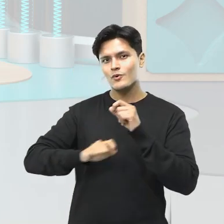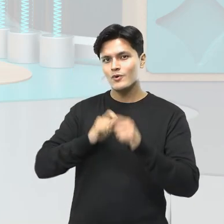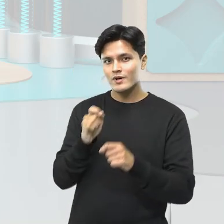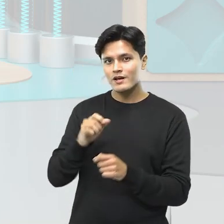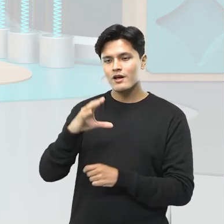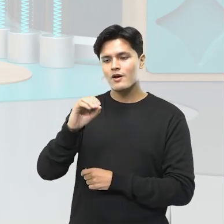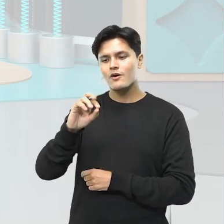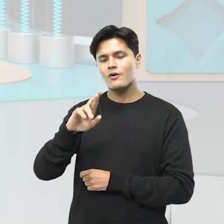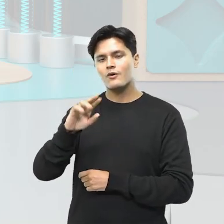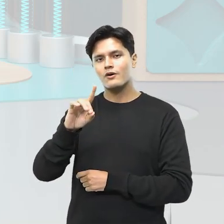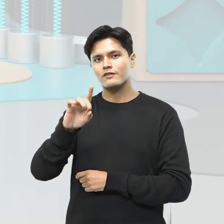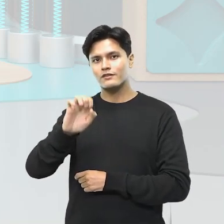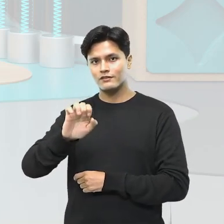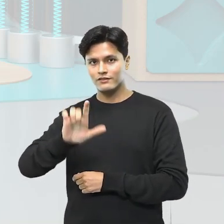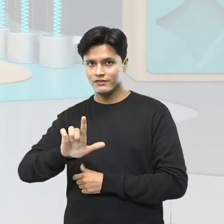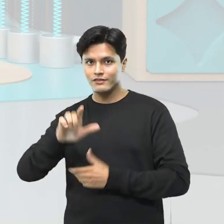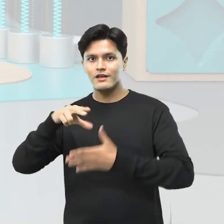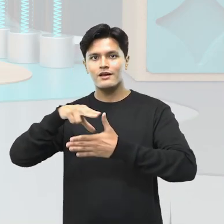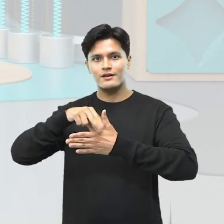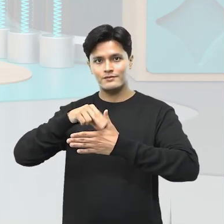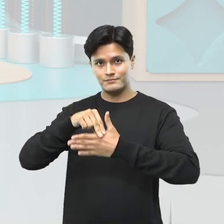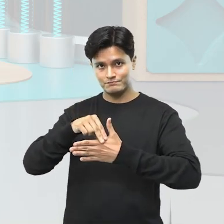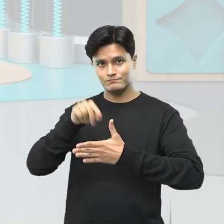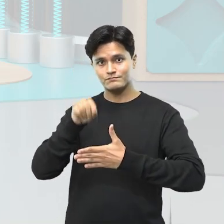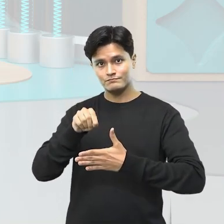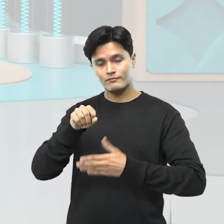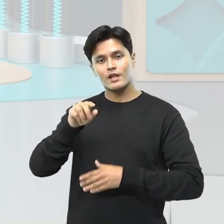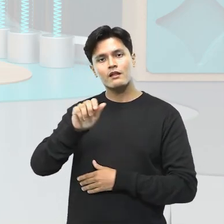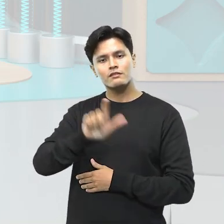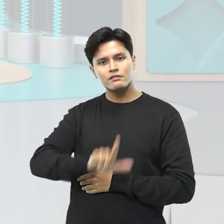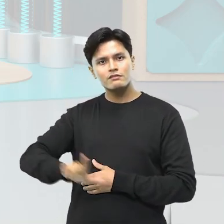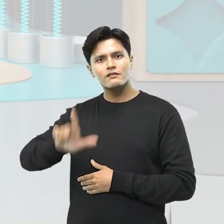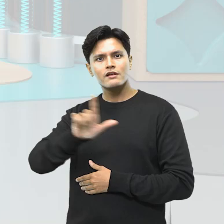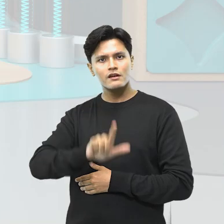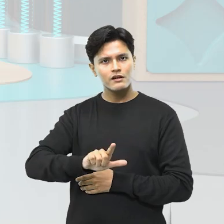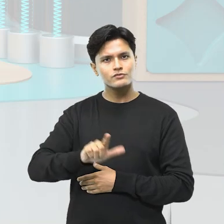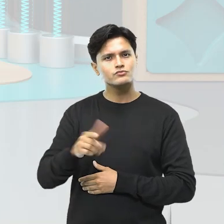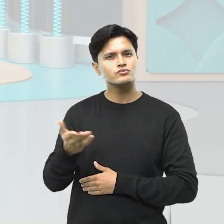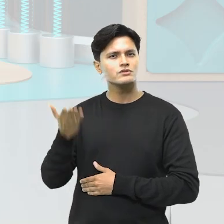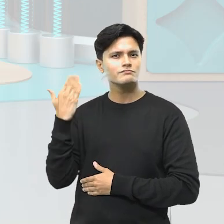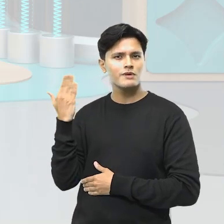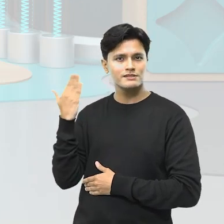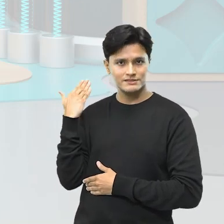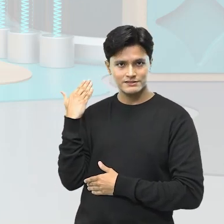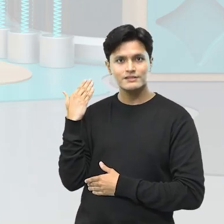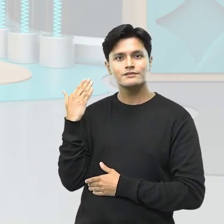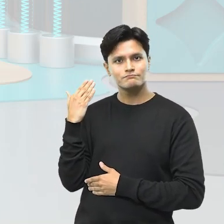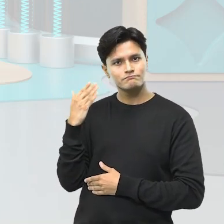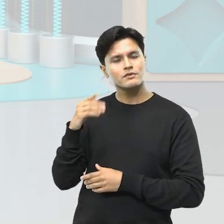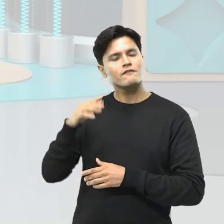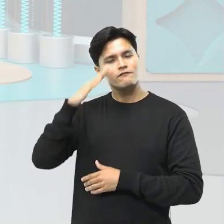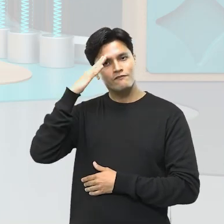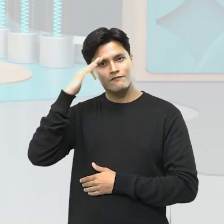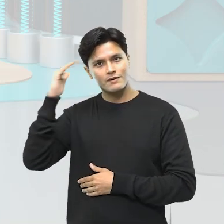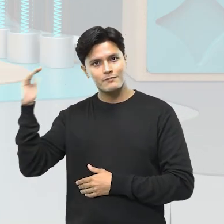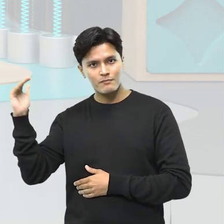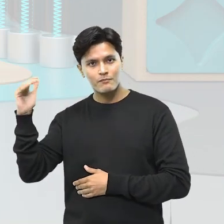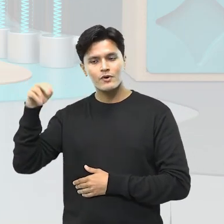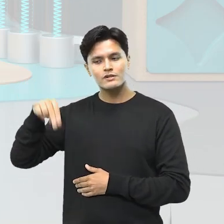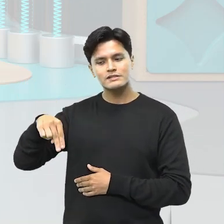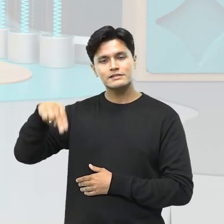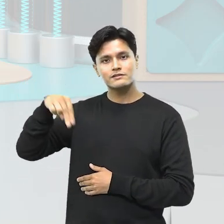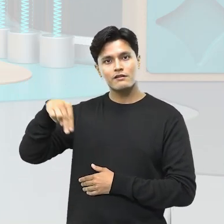Do cordel, né? Essa literatura é uma literatura antiga e muito famosa na parte